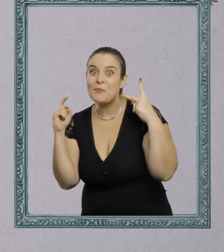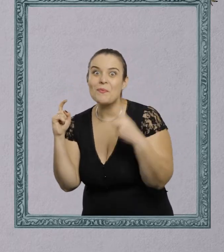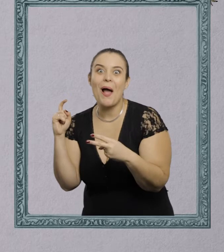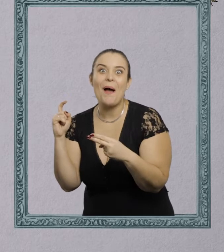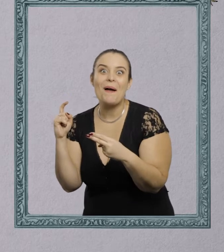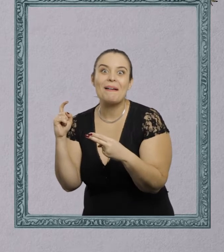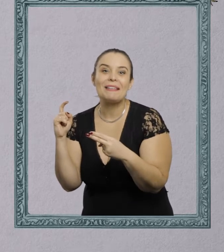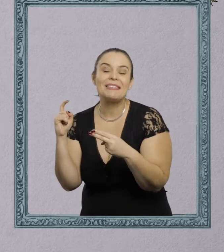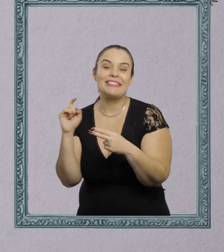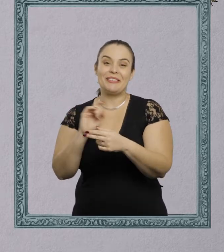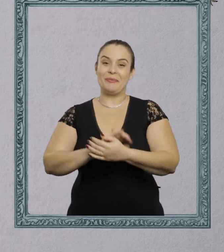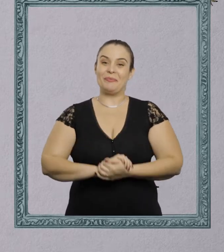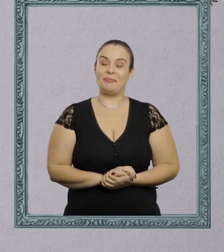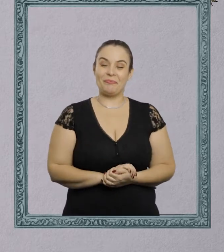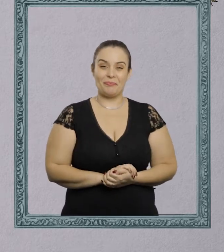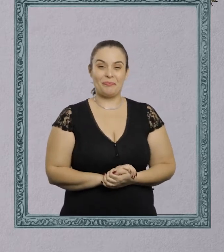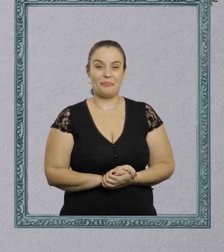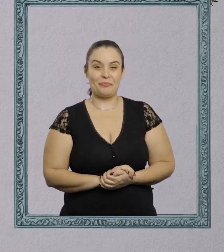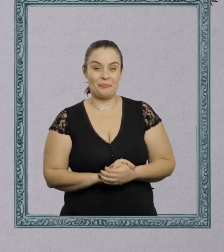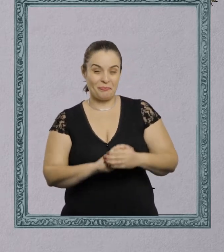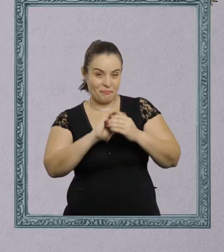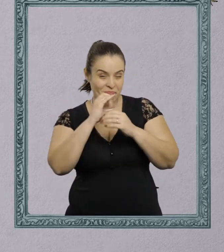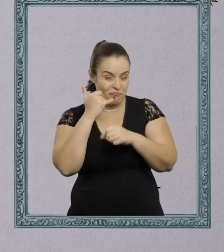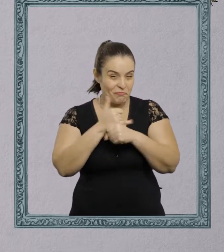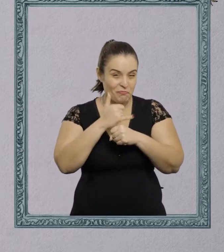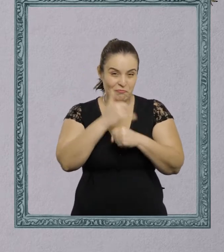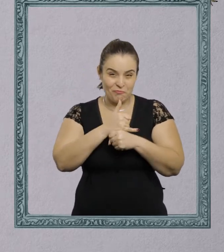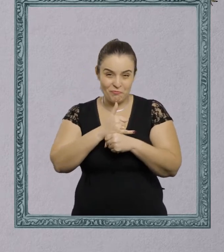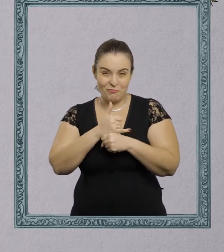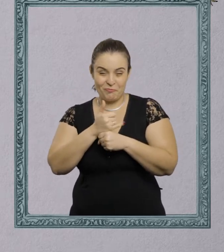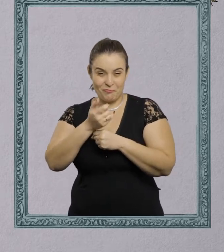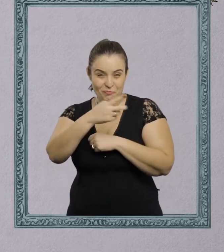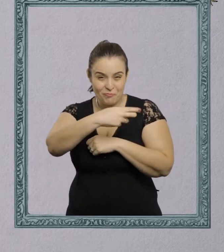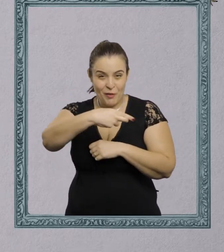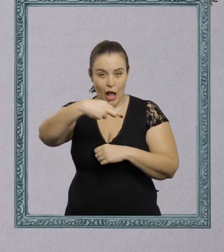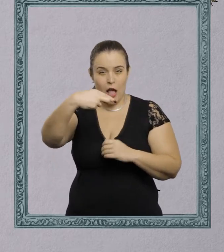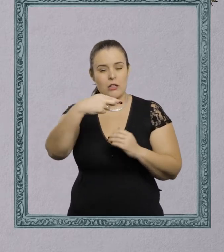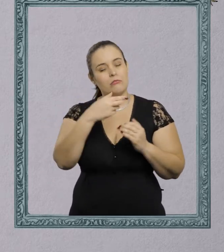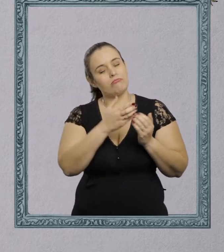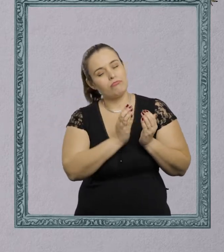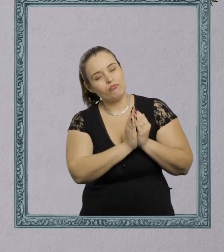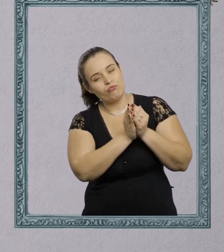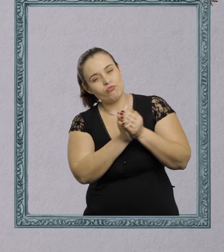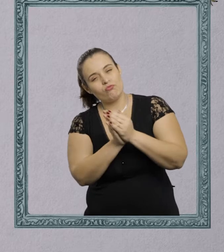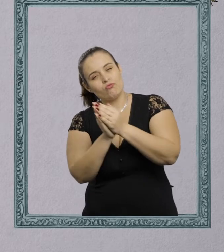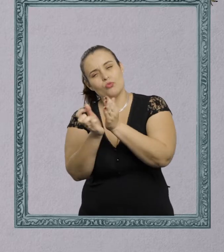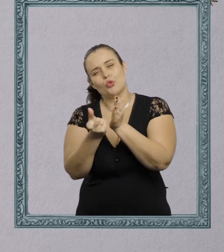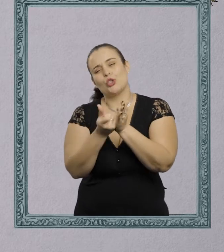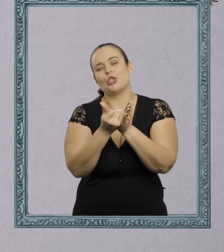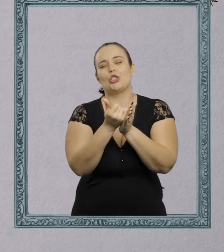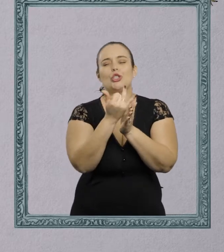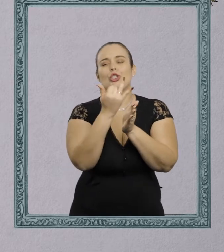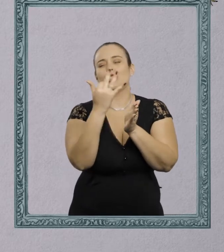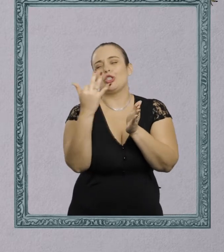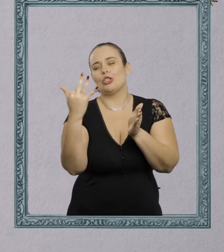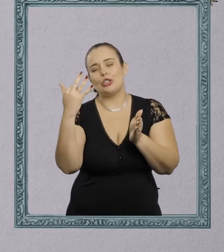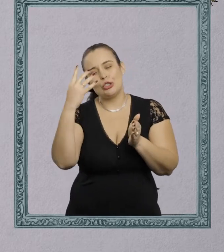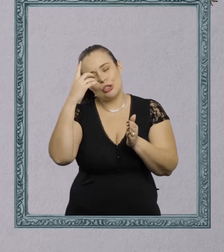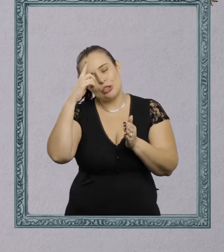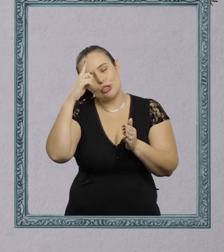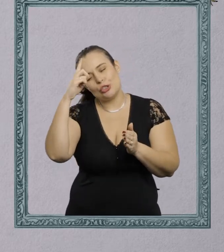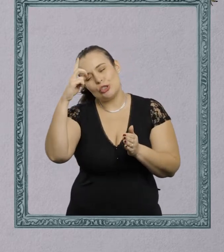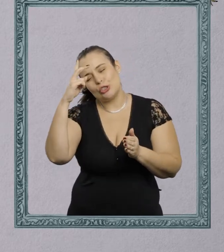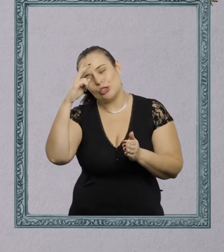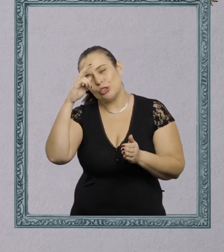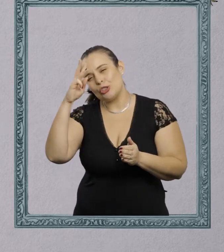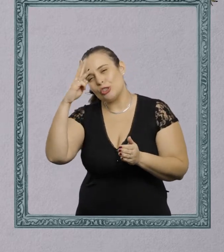do Capitão Gancho. Pelos cálculos do Capitão Peter Pan, eles viajariam de navio vários dias, e o resto